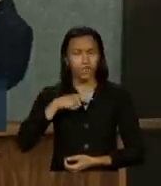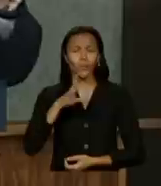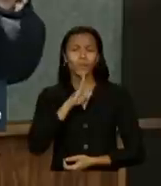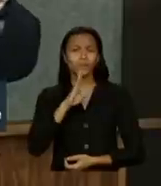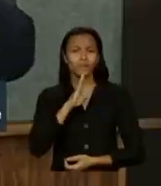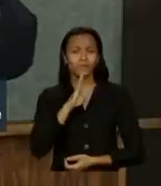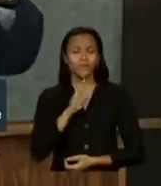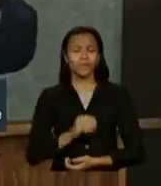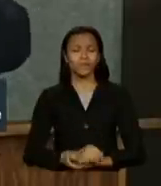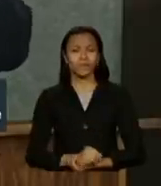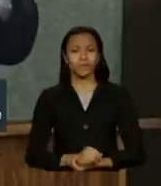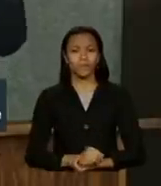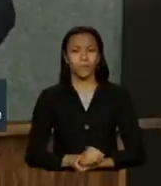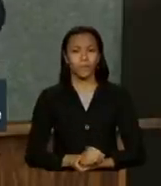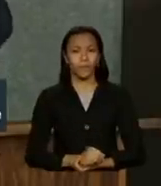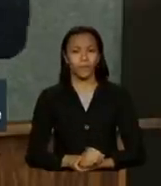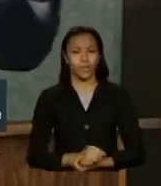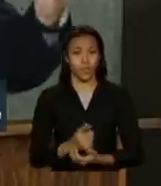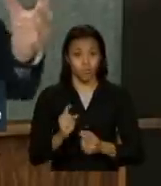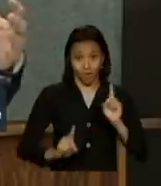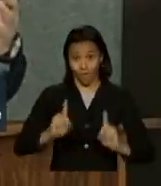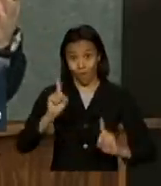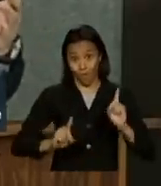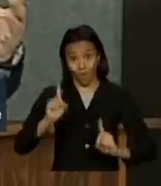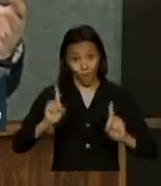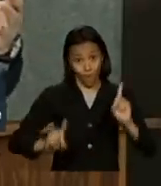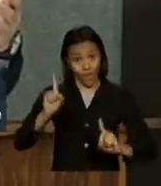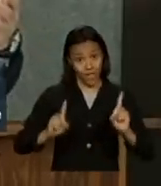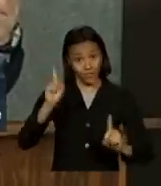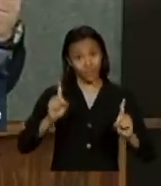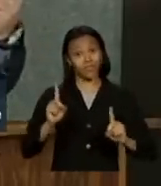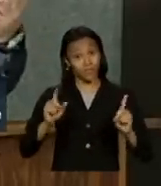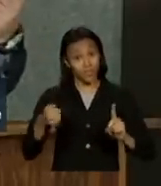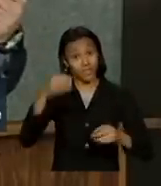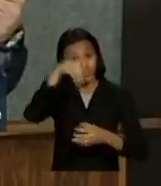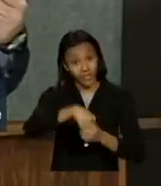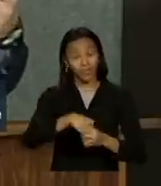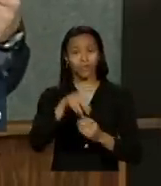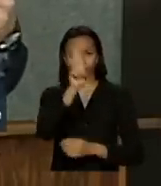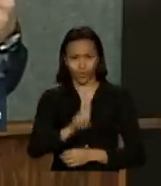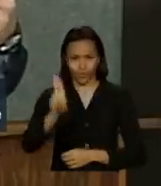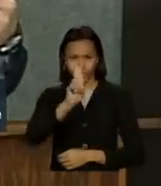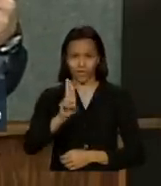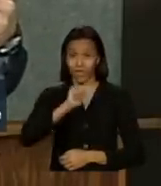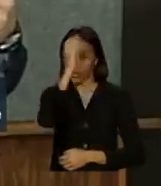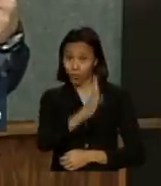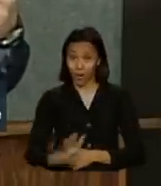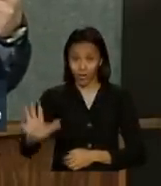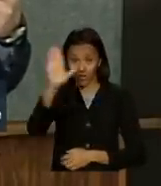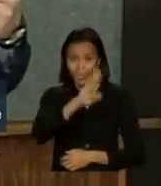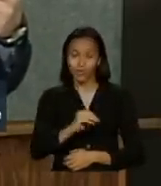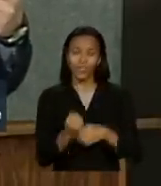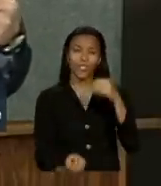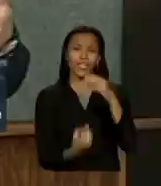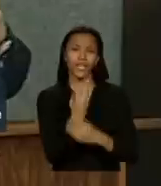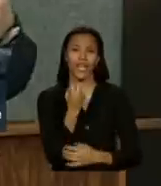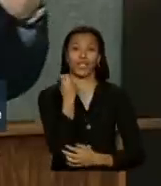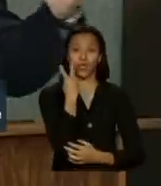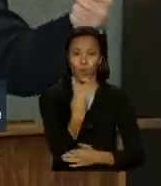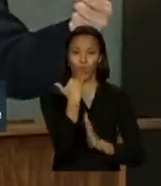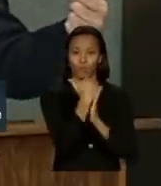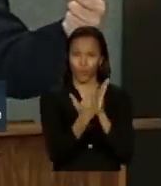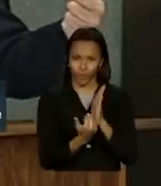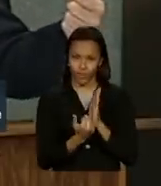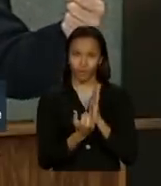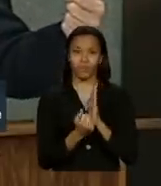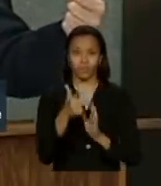uma uma concorrência entre as universidades federais do Brasil se criaram dois programas então de gestão sobre isso um